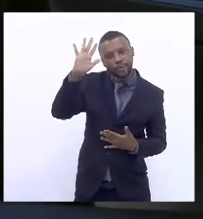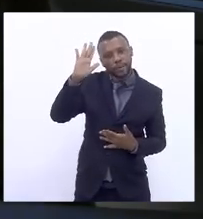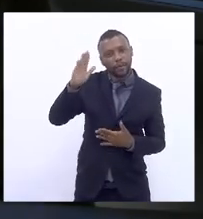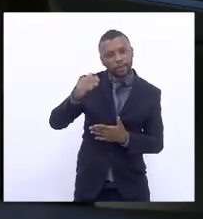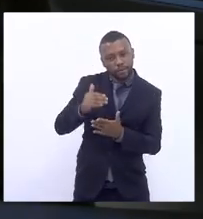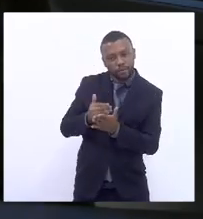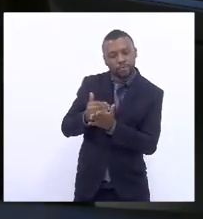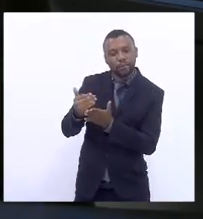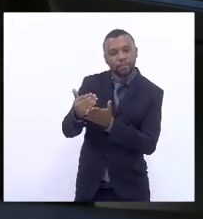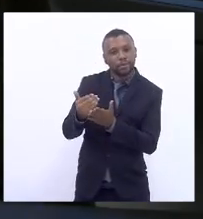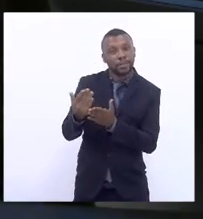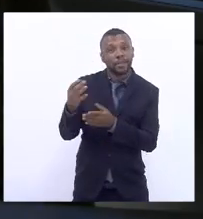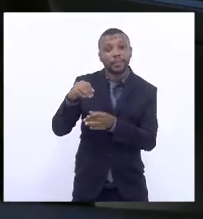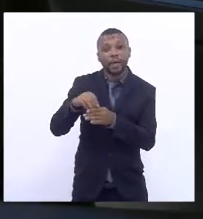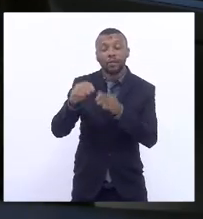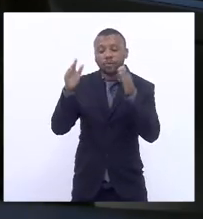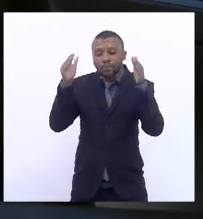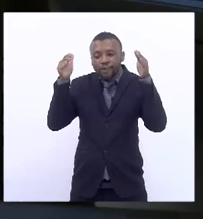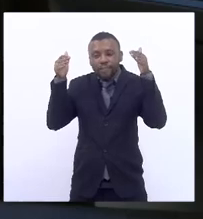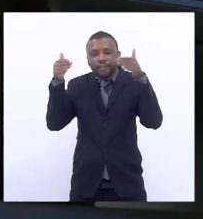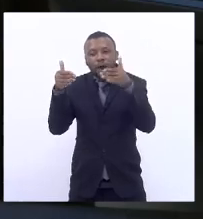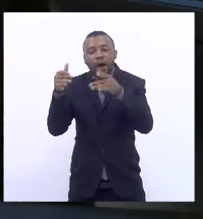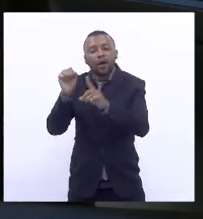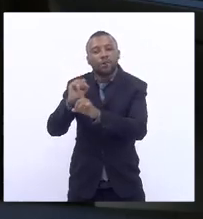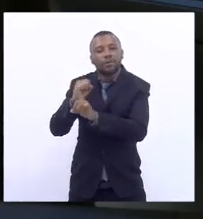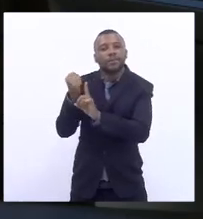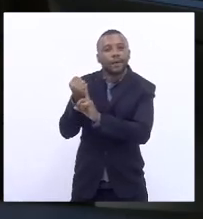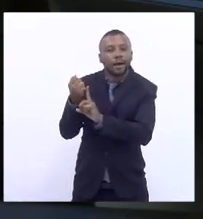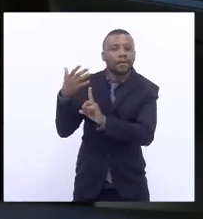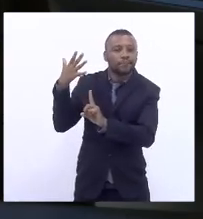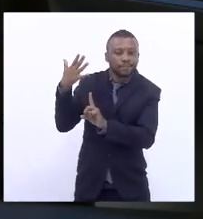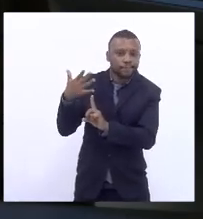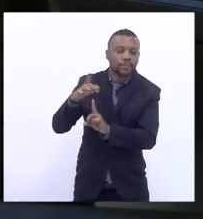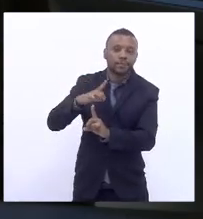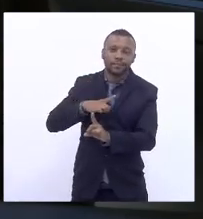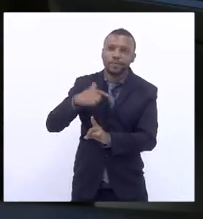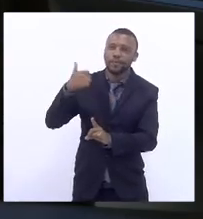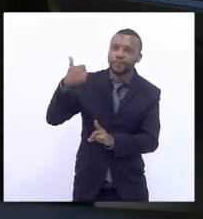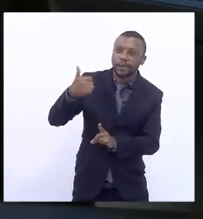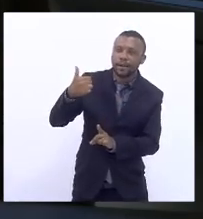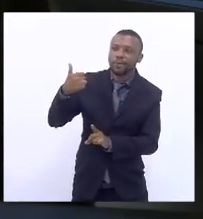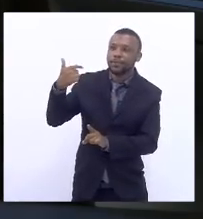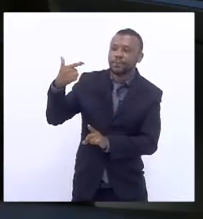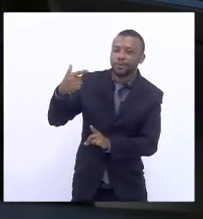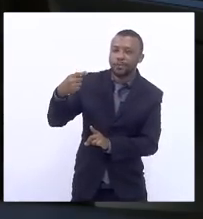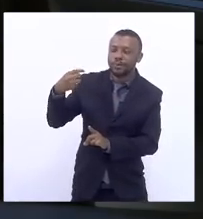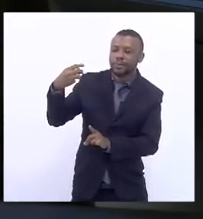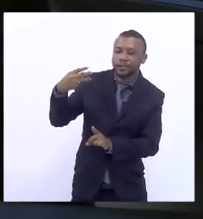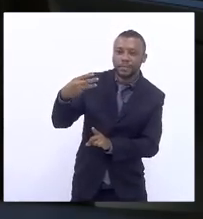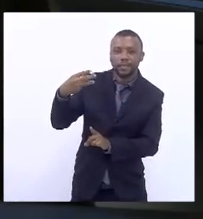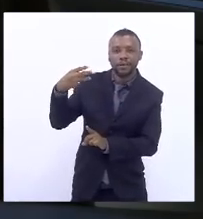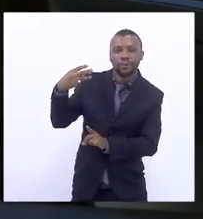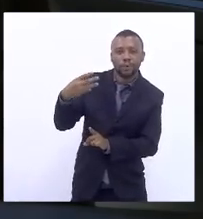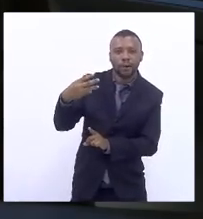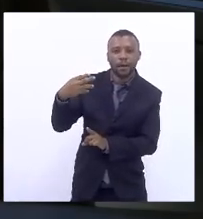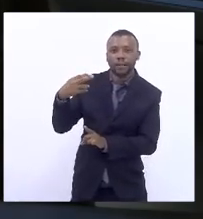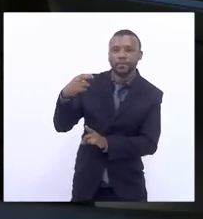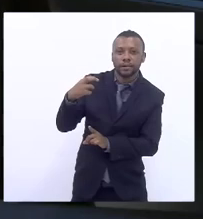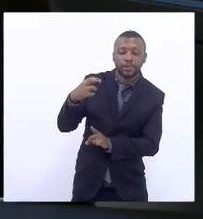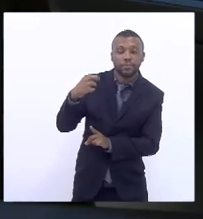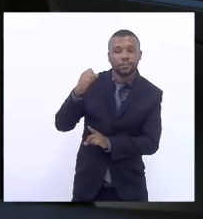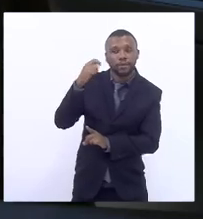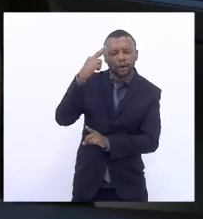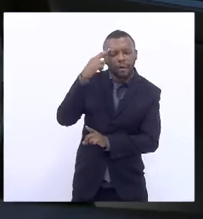nos fóruns sociais, eu estive no primeiro, no segundo, no terceiro, no quarto, no quinto, acompanhei sempre, era uma utopia